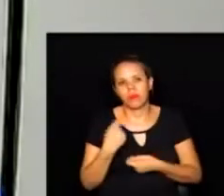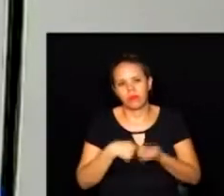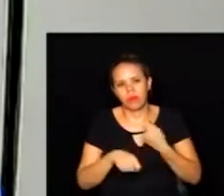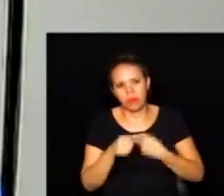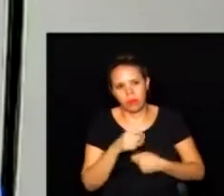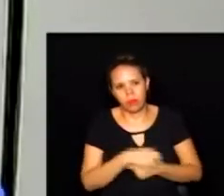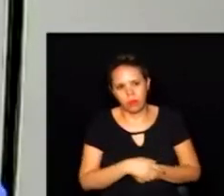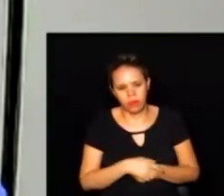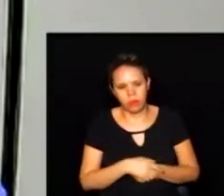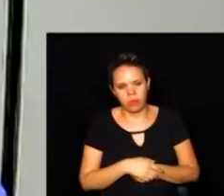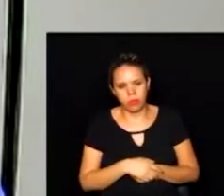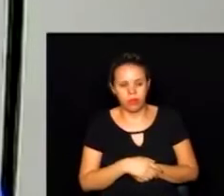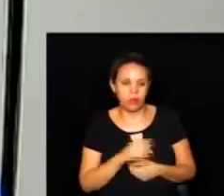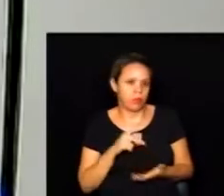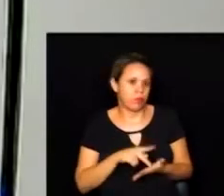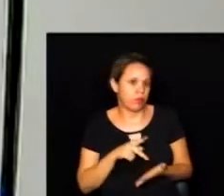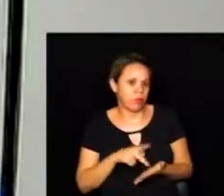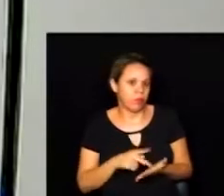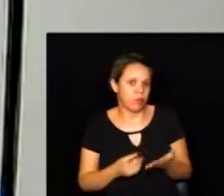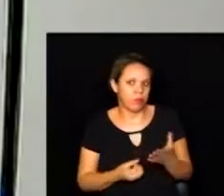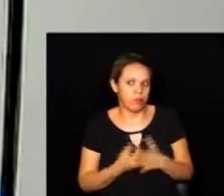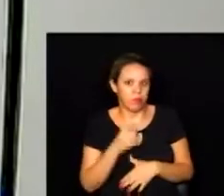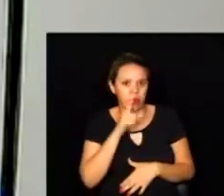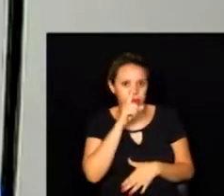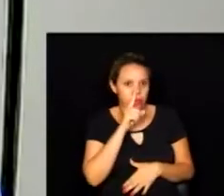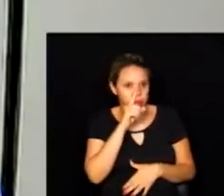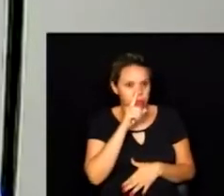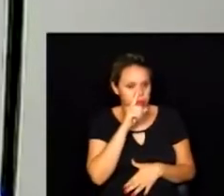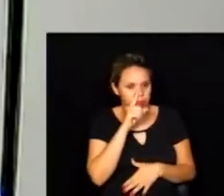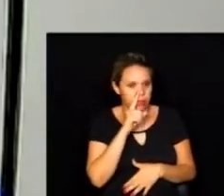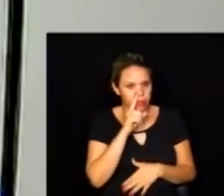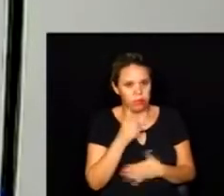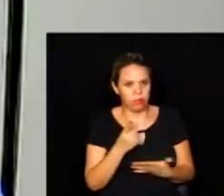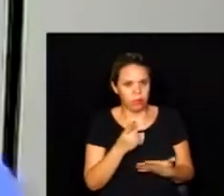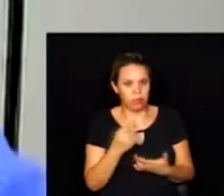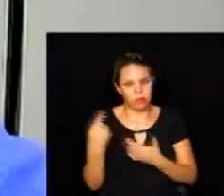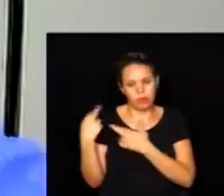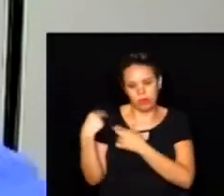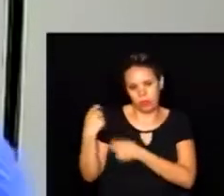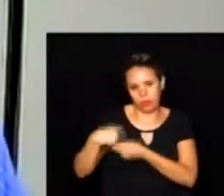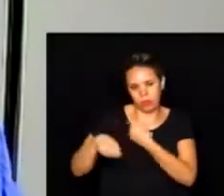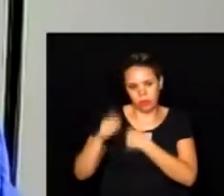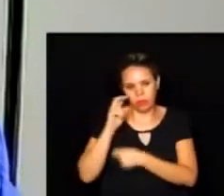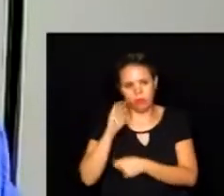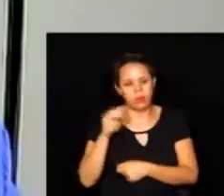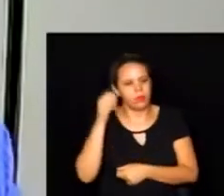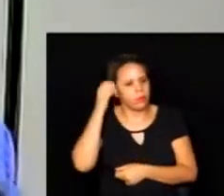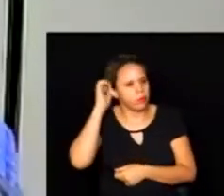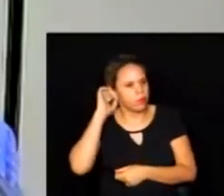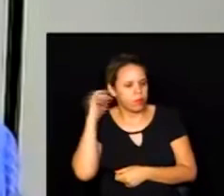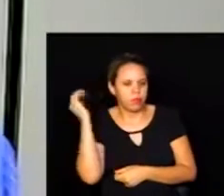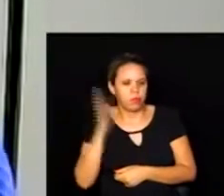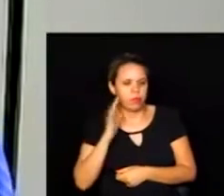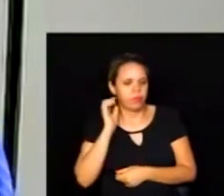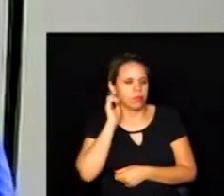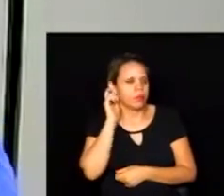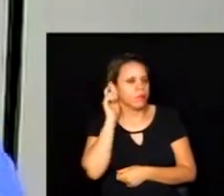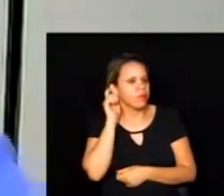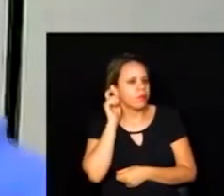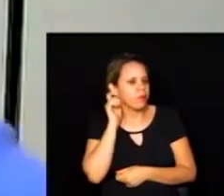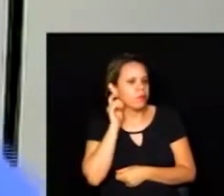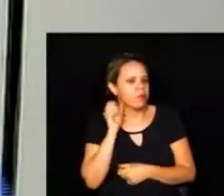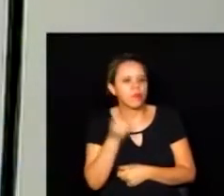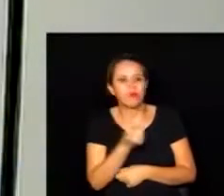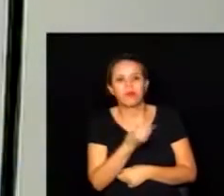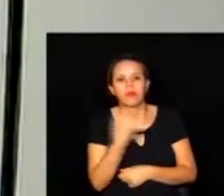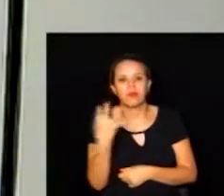administrativa, mas, na verdade, ele cria um risco ao administrador muito grande. A gente está vendo no Brasil